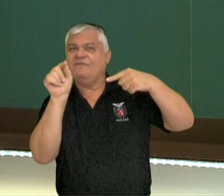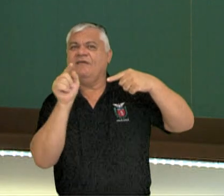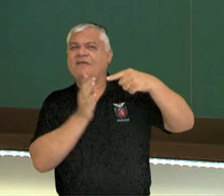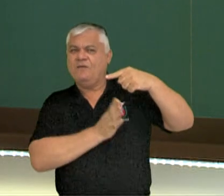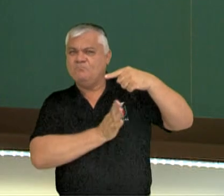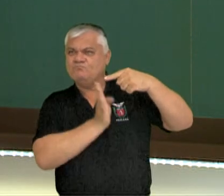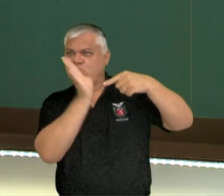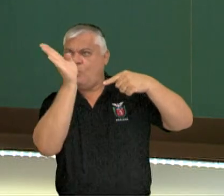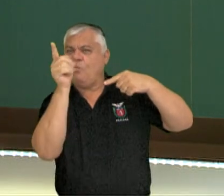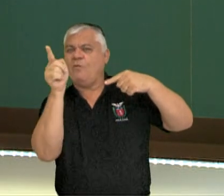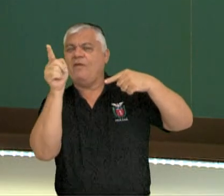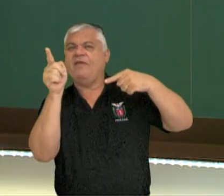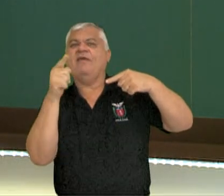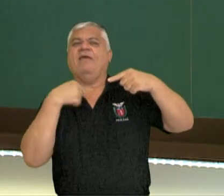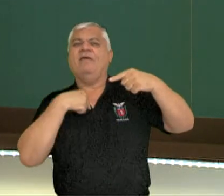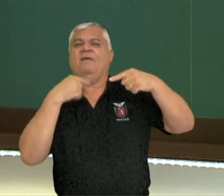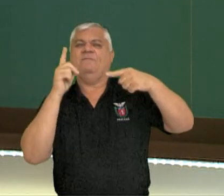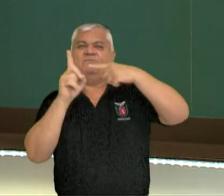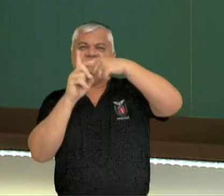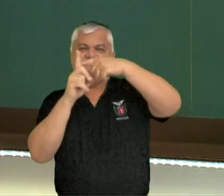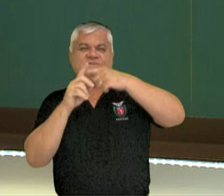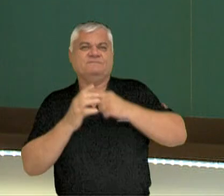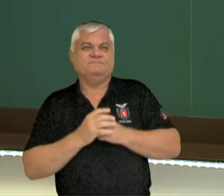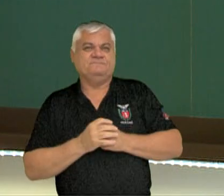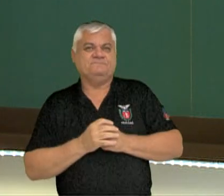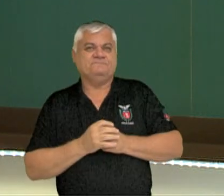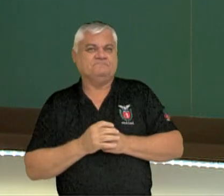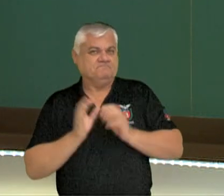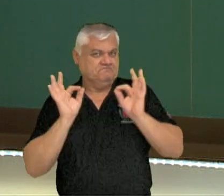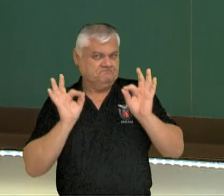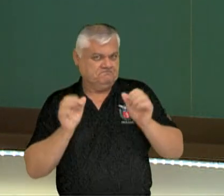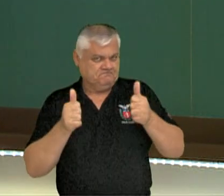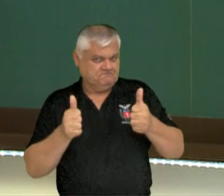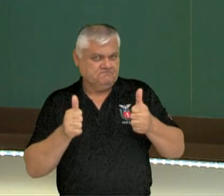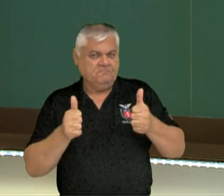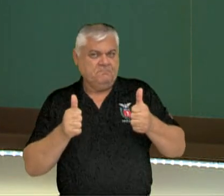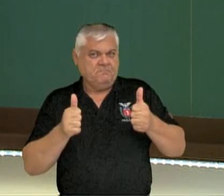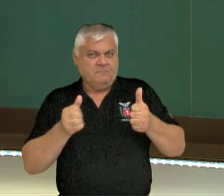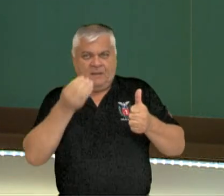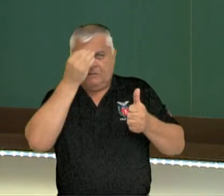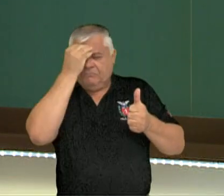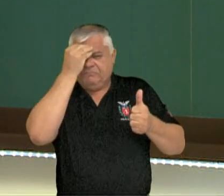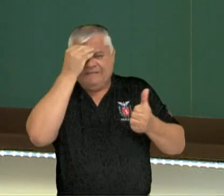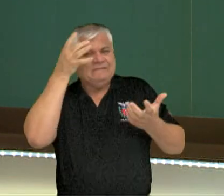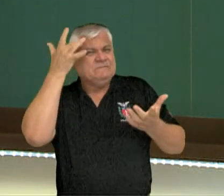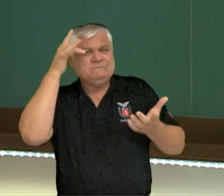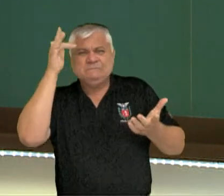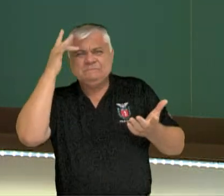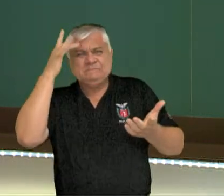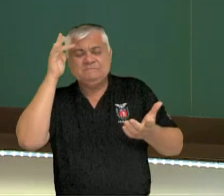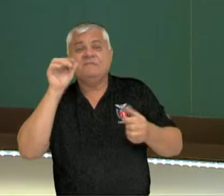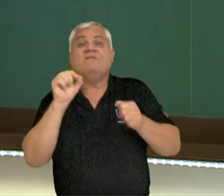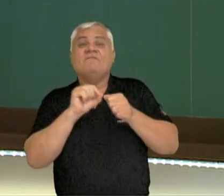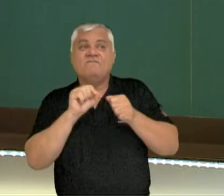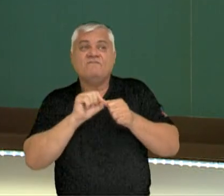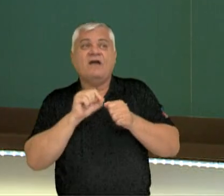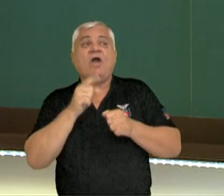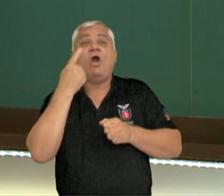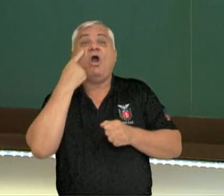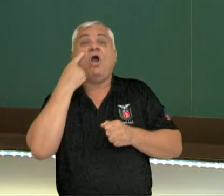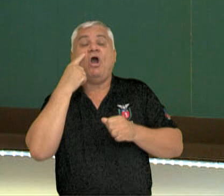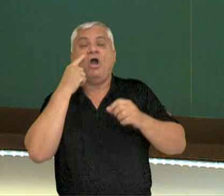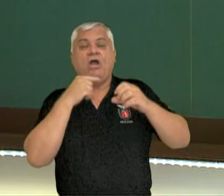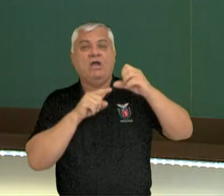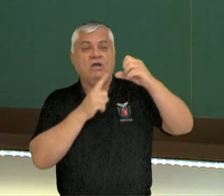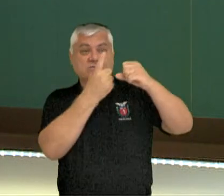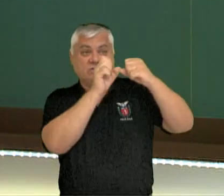reta auxiliar, positiva. Então, é isso que vai mudar. Não quer decorar a fórmula? Faz o quê? Quanto que